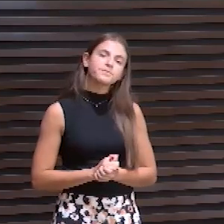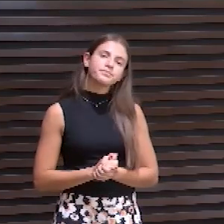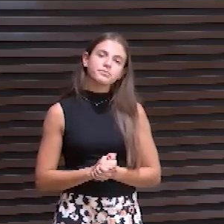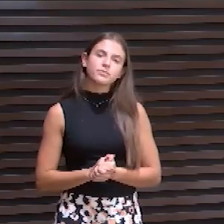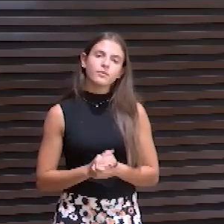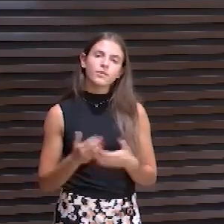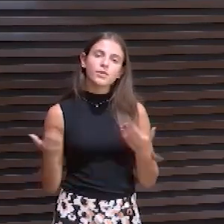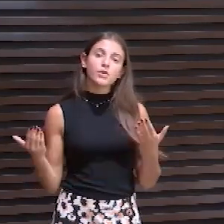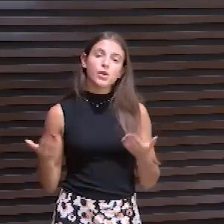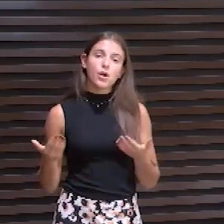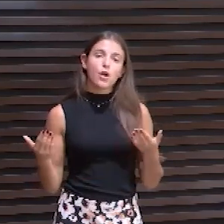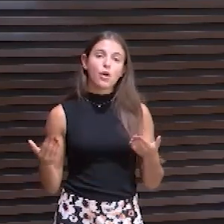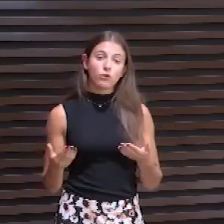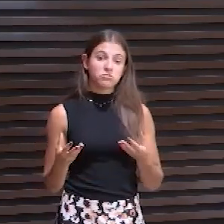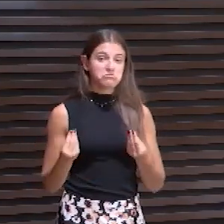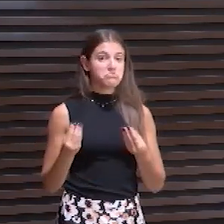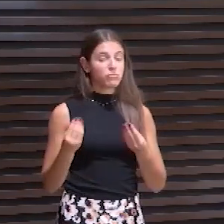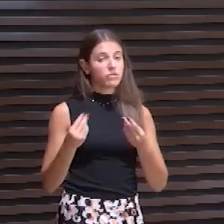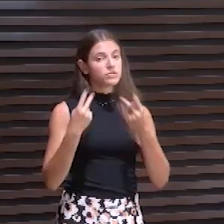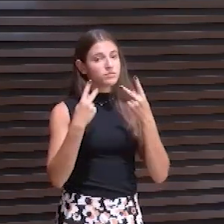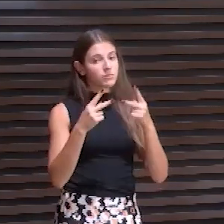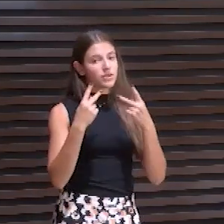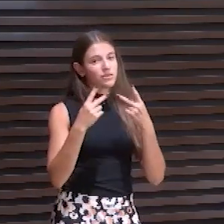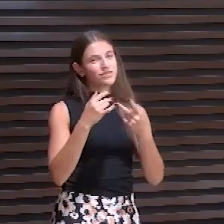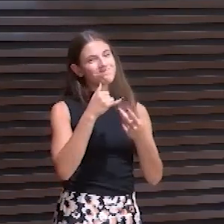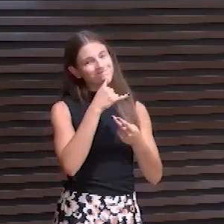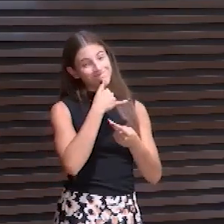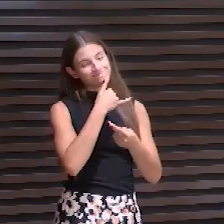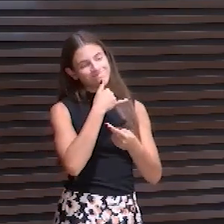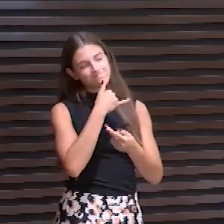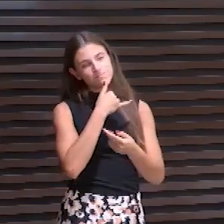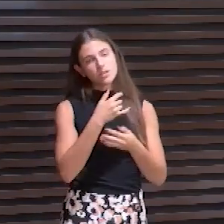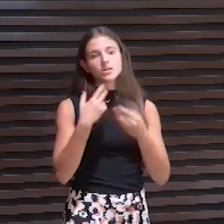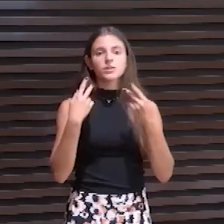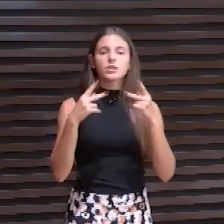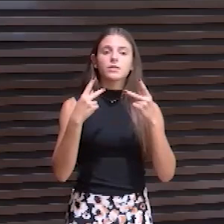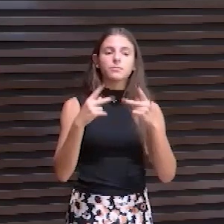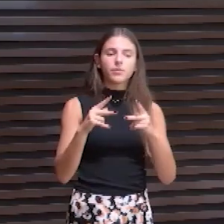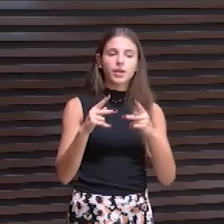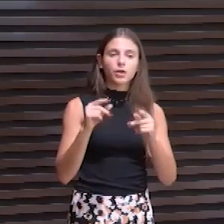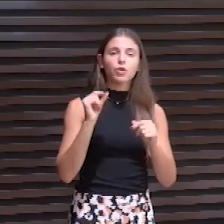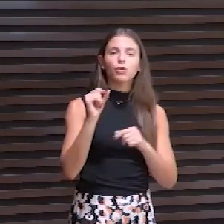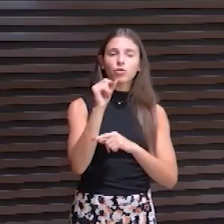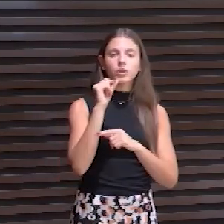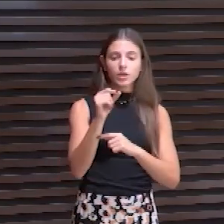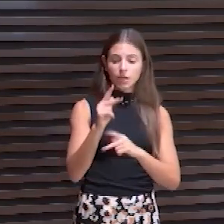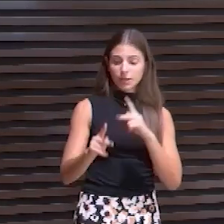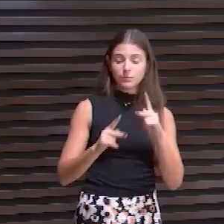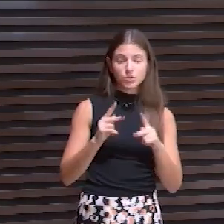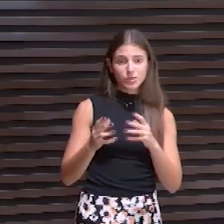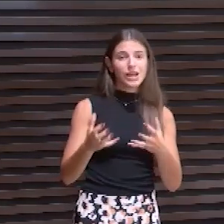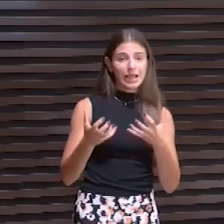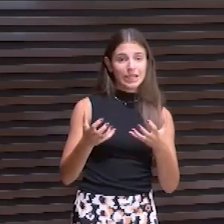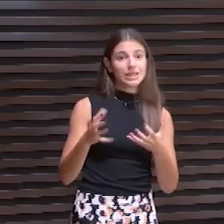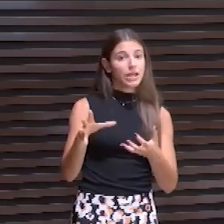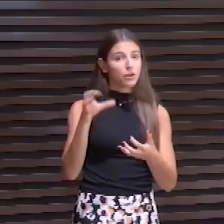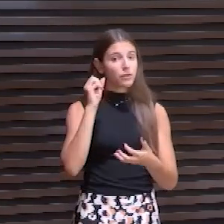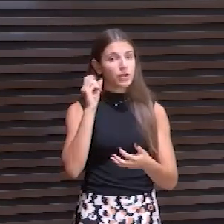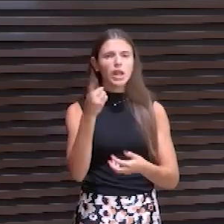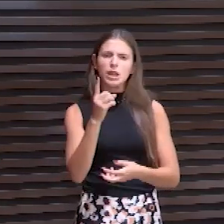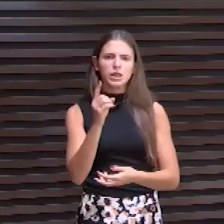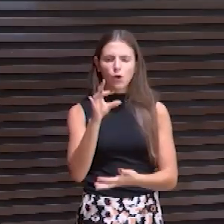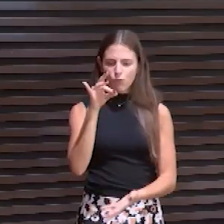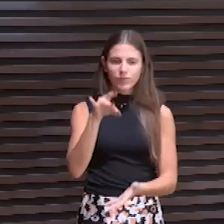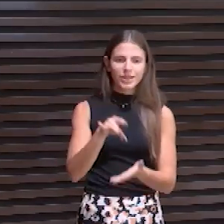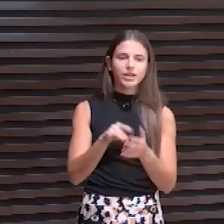Hoje muitos pregadores, infelizmente, eles pregam o que as pessoas querem ouvir, não a verdade, e não o